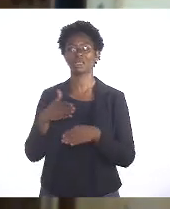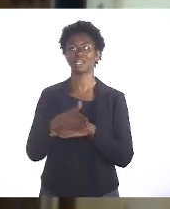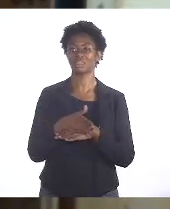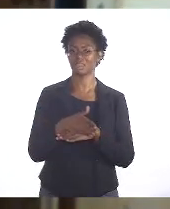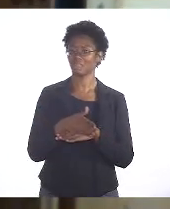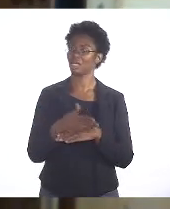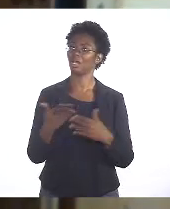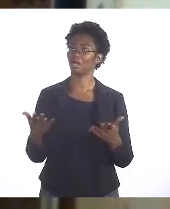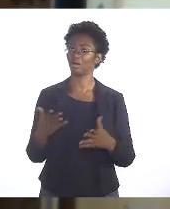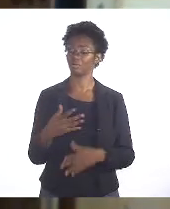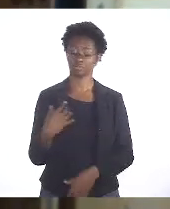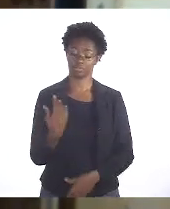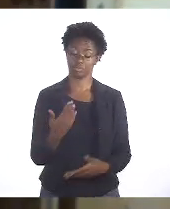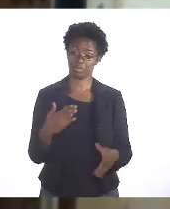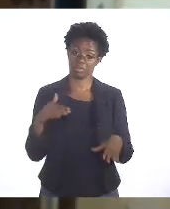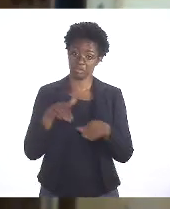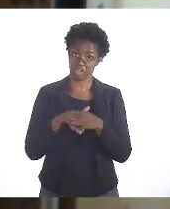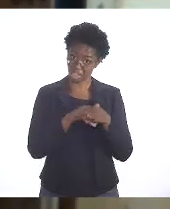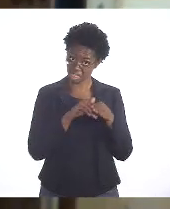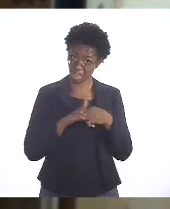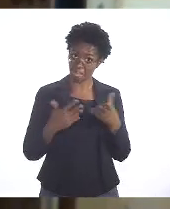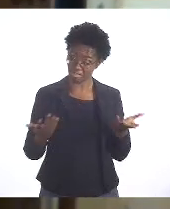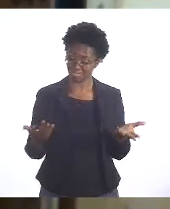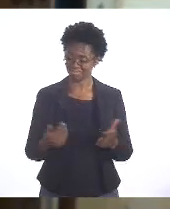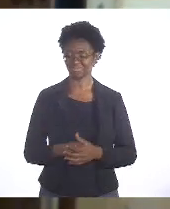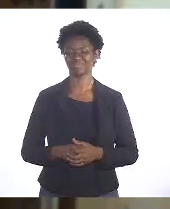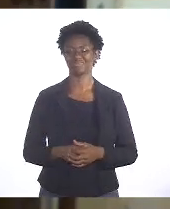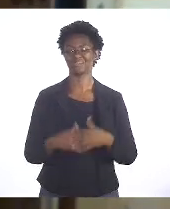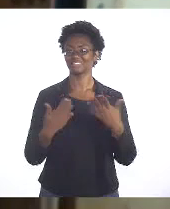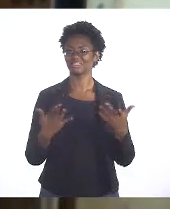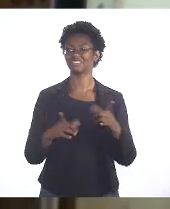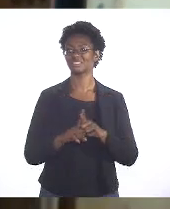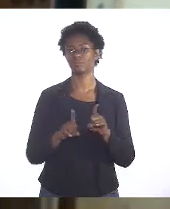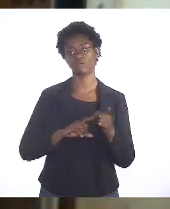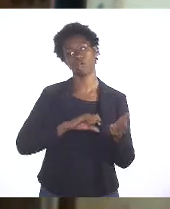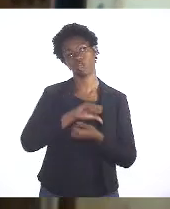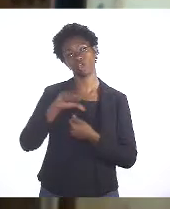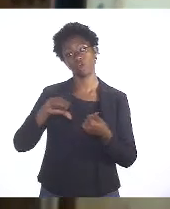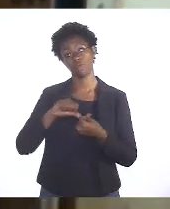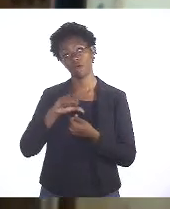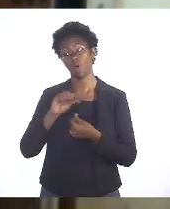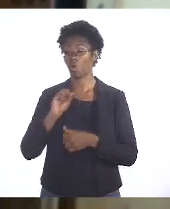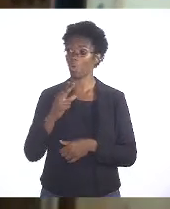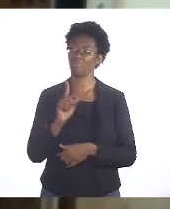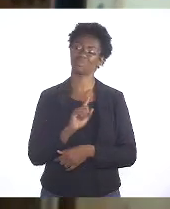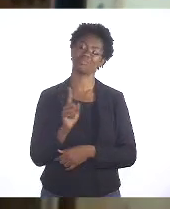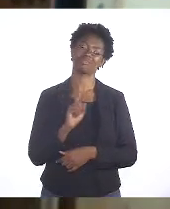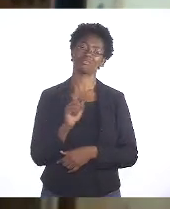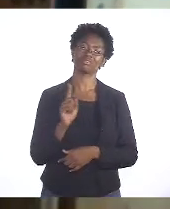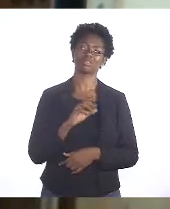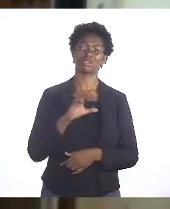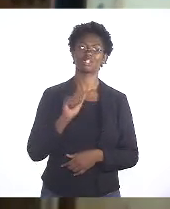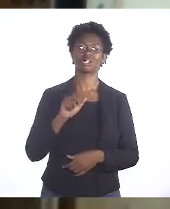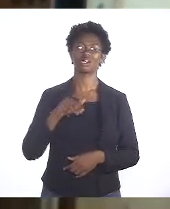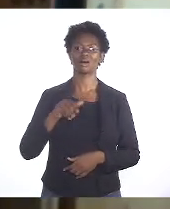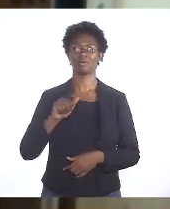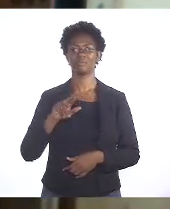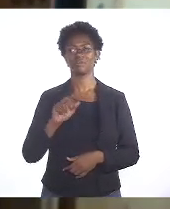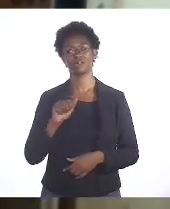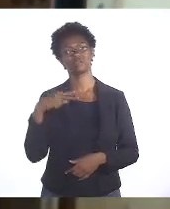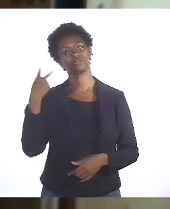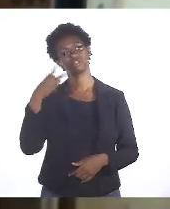sufrágio. E também as renovações ou não das nossas câmaras de